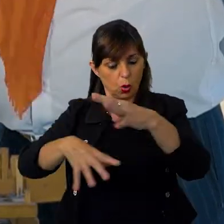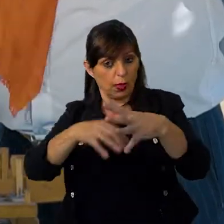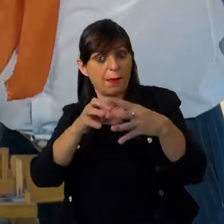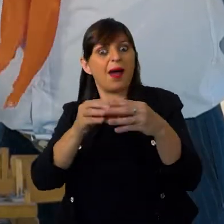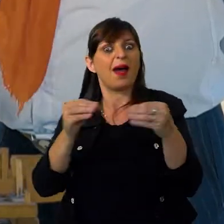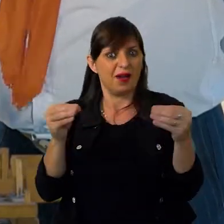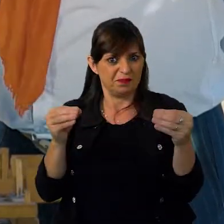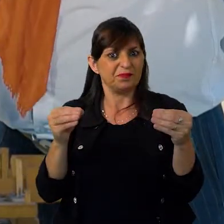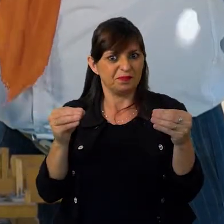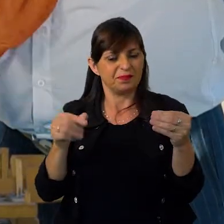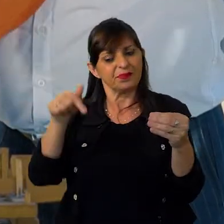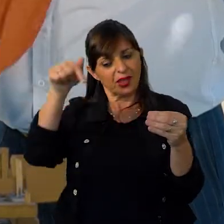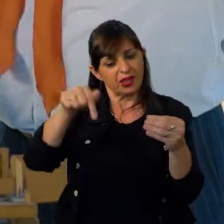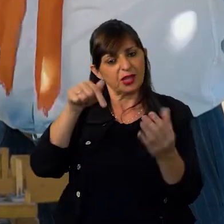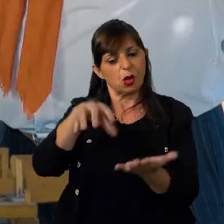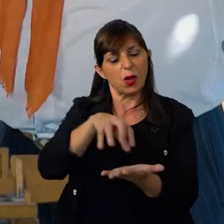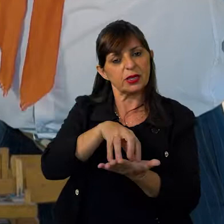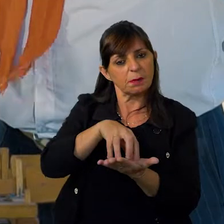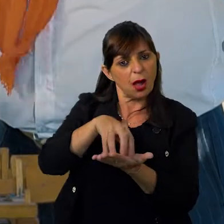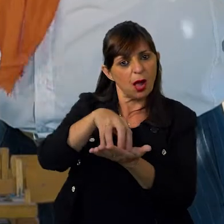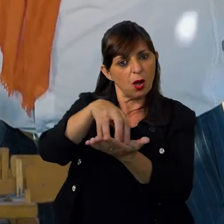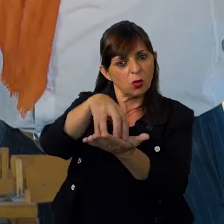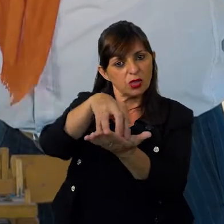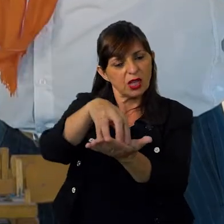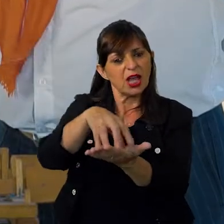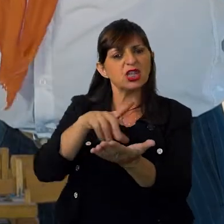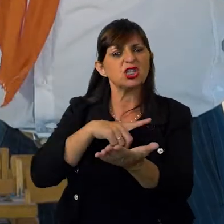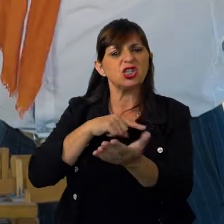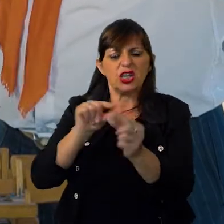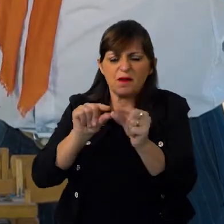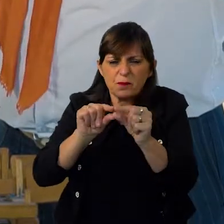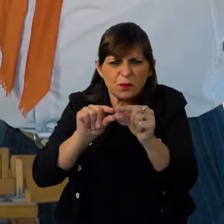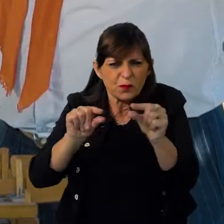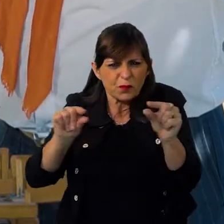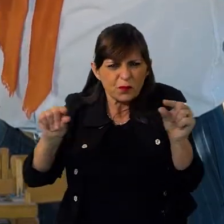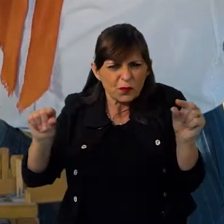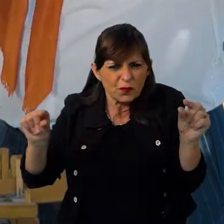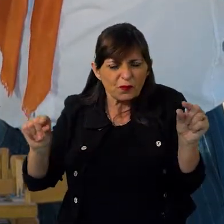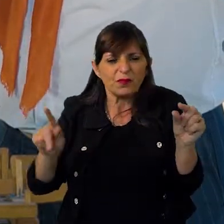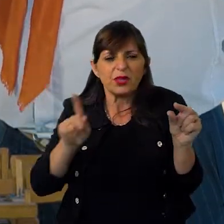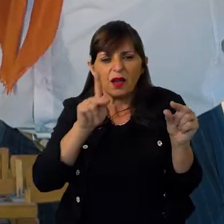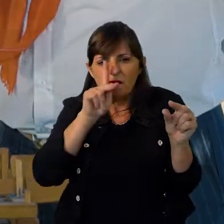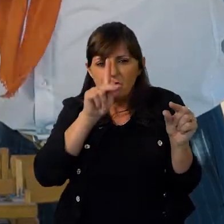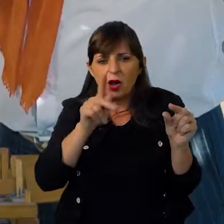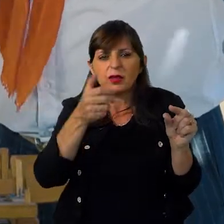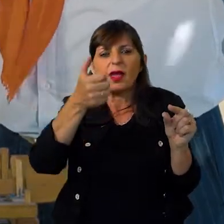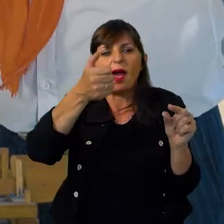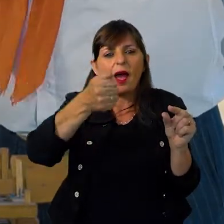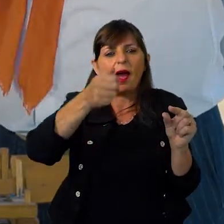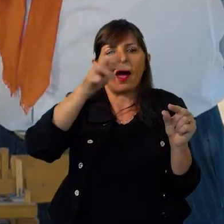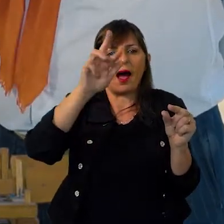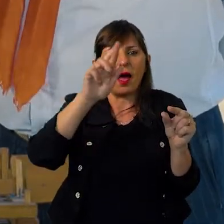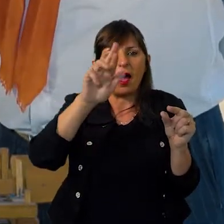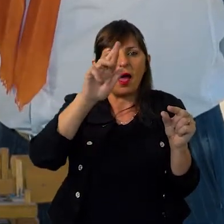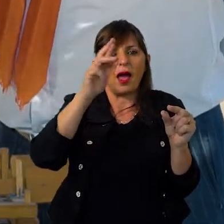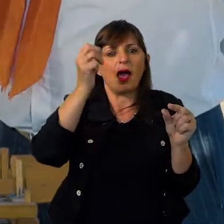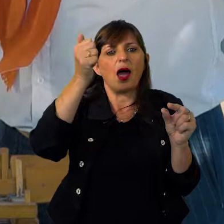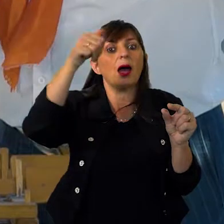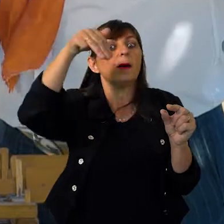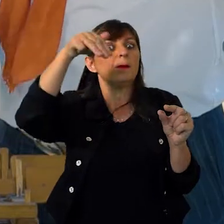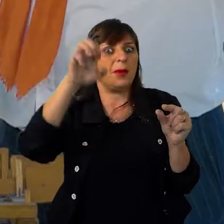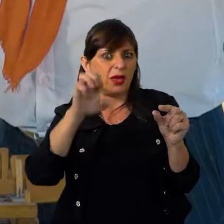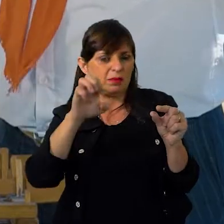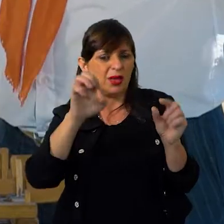essa balsa era feita então amarrada com arame e esse Arame podia ser facilmente enferrujado daí